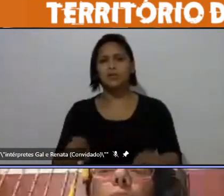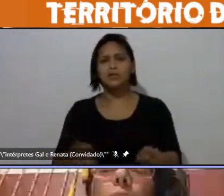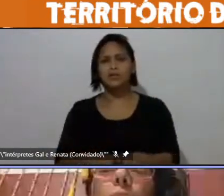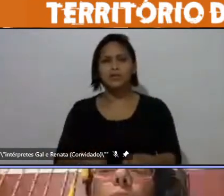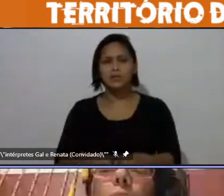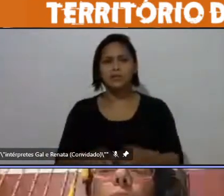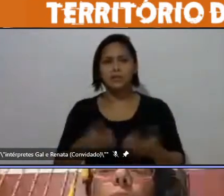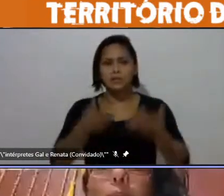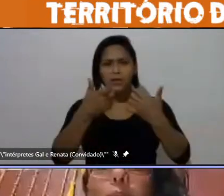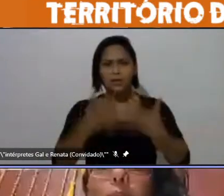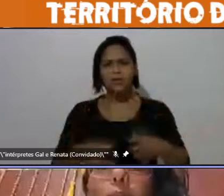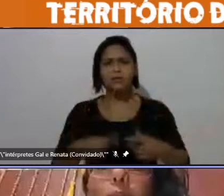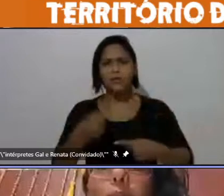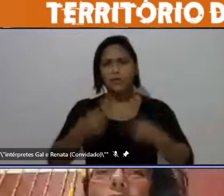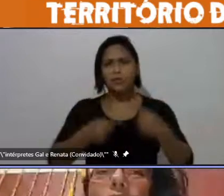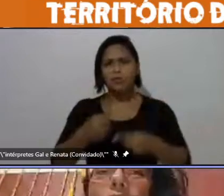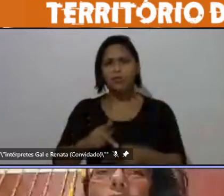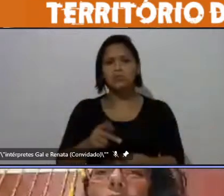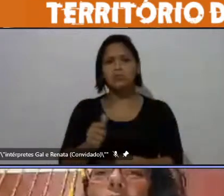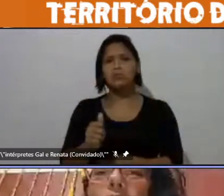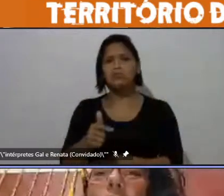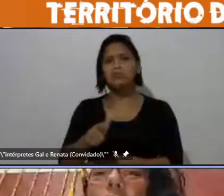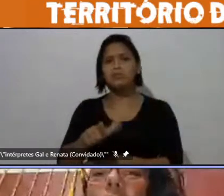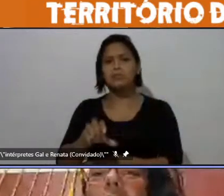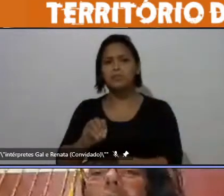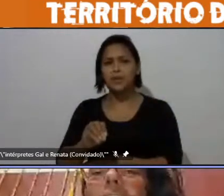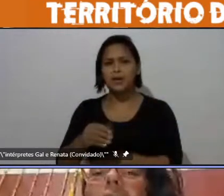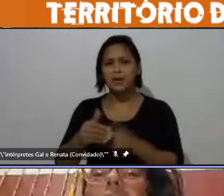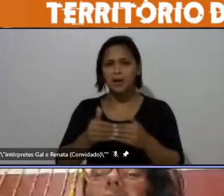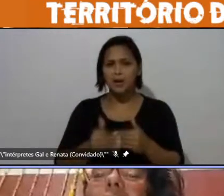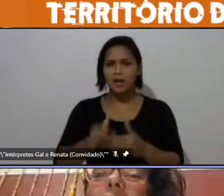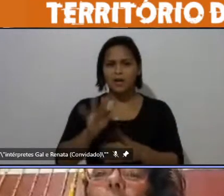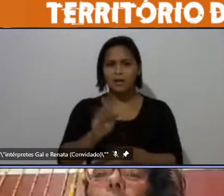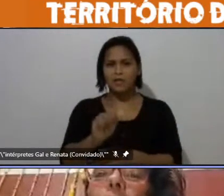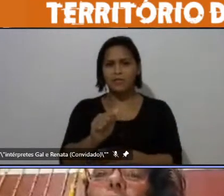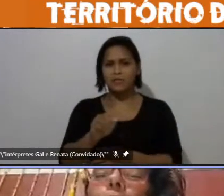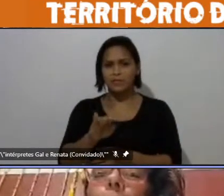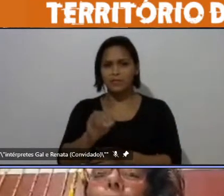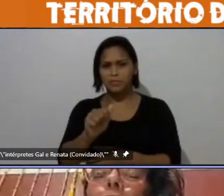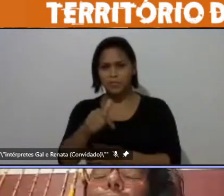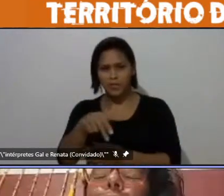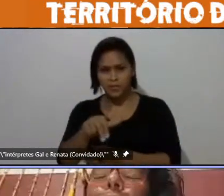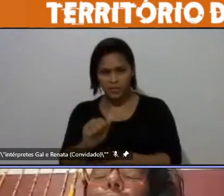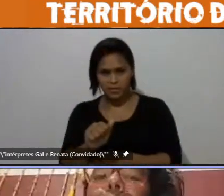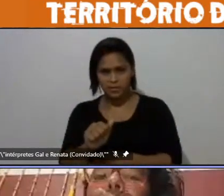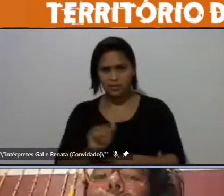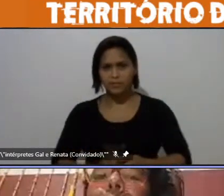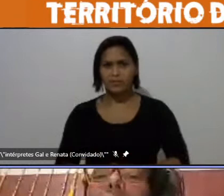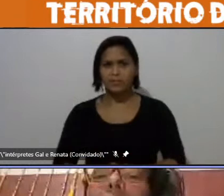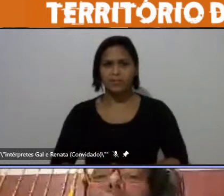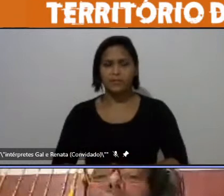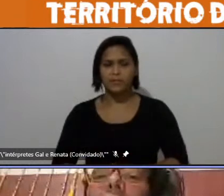rapidamente, de dialogar um pouquinho com o Paulo aqui, a partir também da fala da Fabiana. Assim, Paulo,